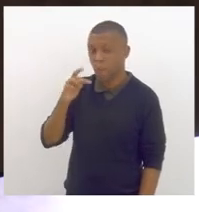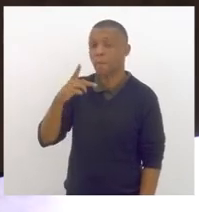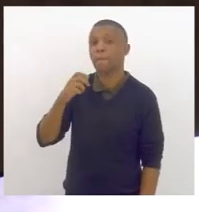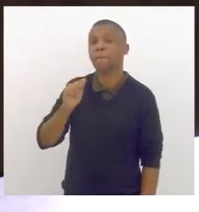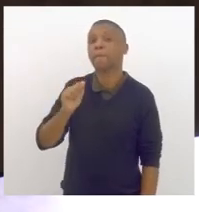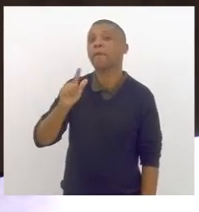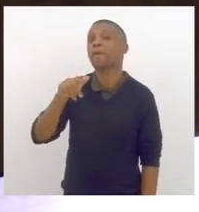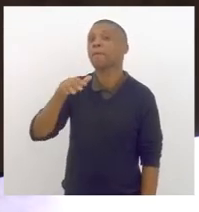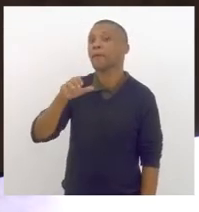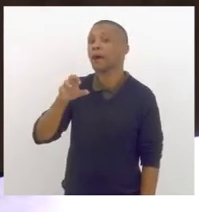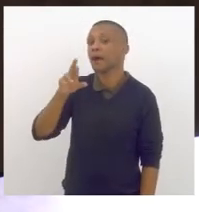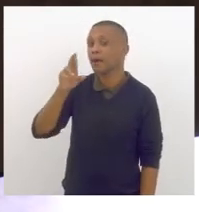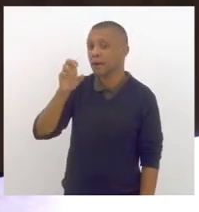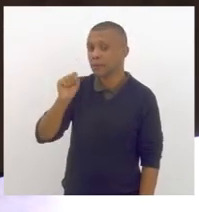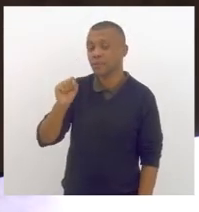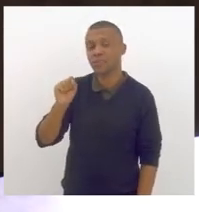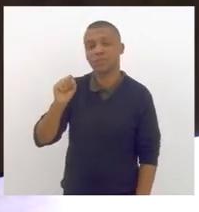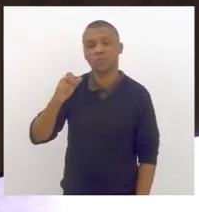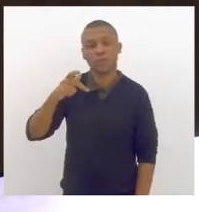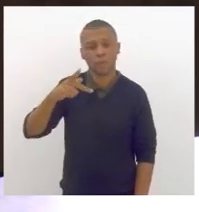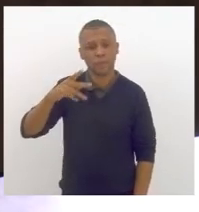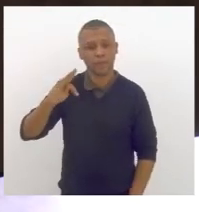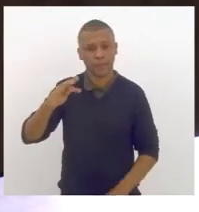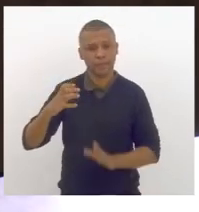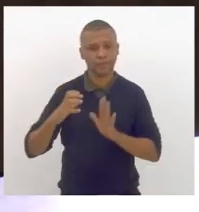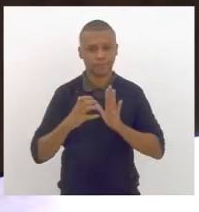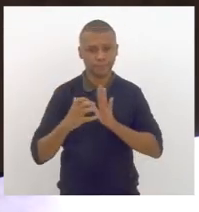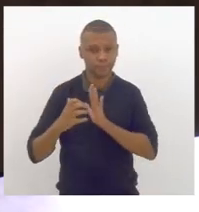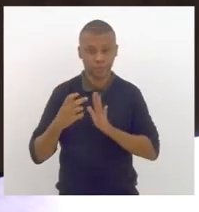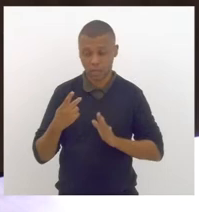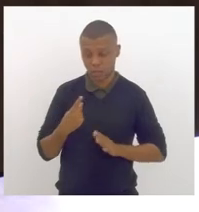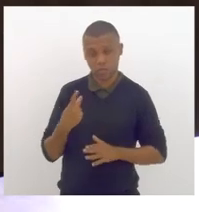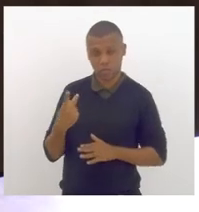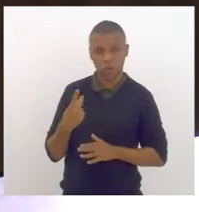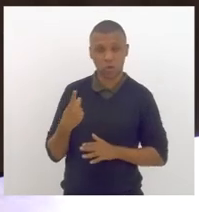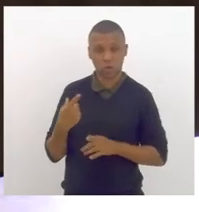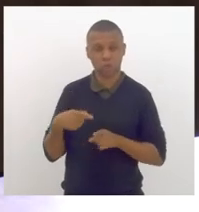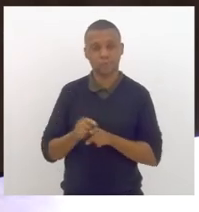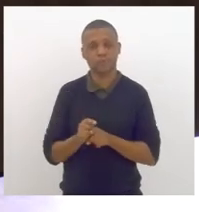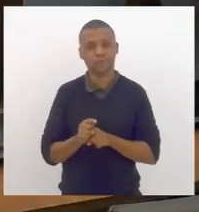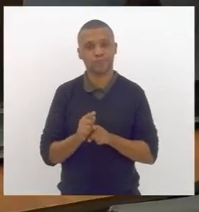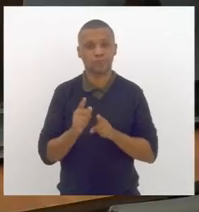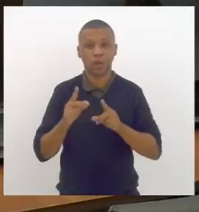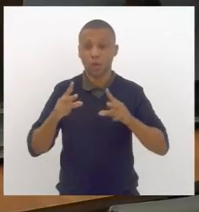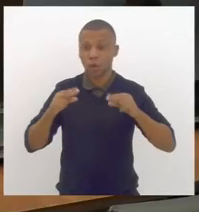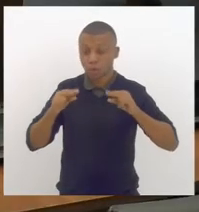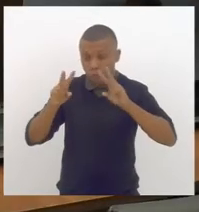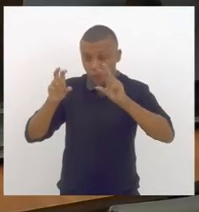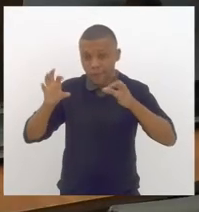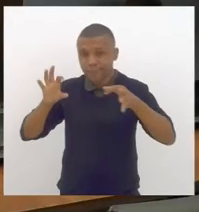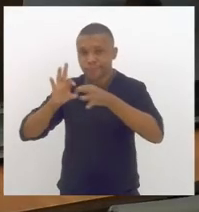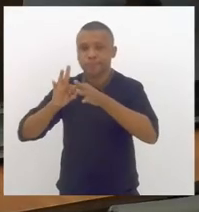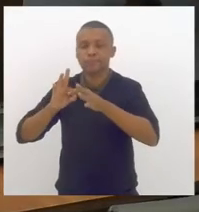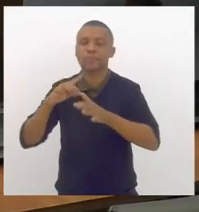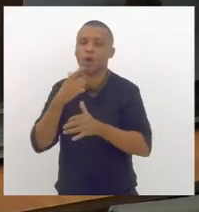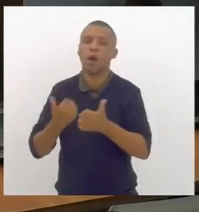Trabalhadores, e esse que vos fala. No mérito, senhor presidente, favorável.